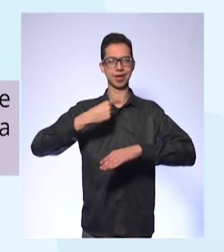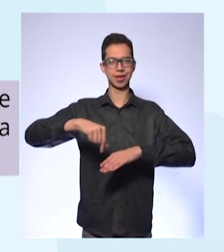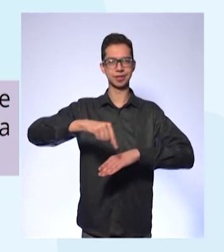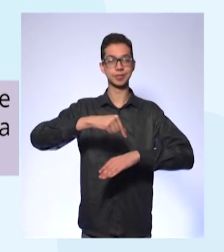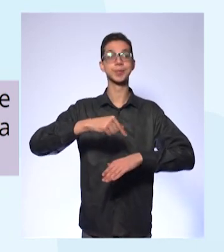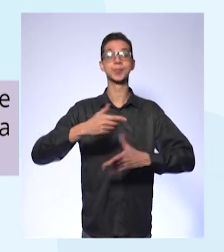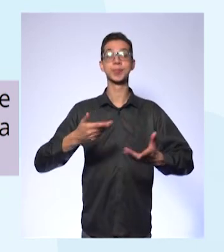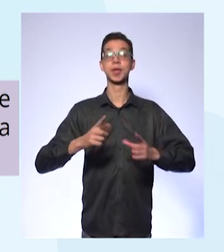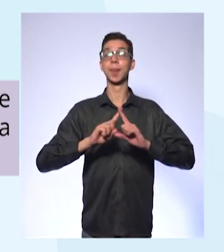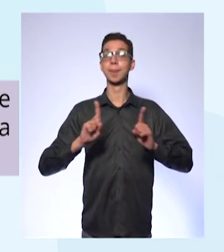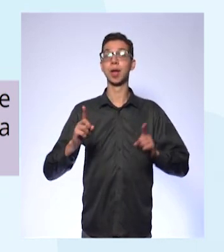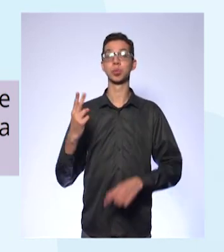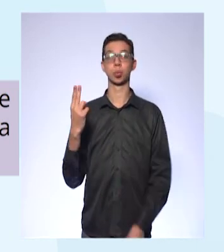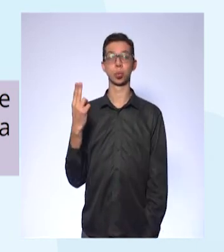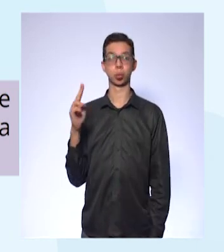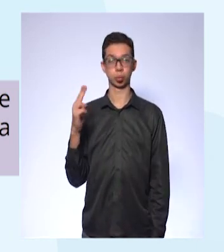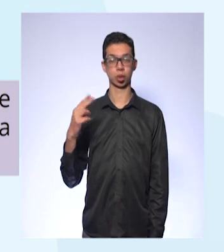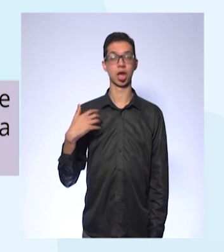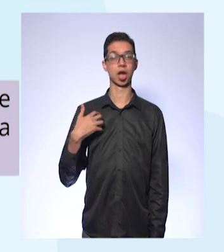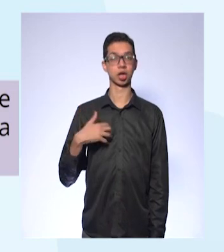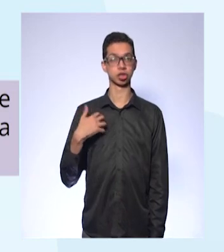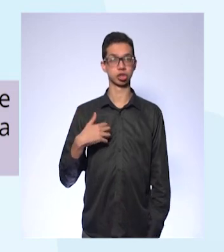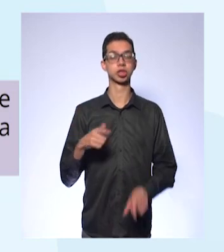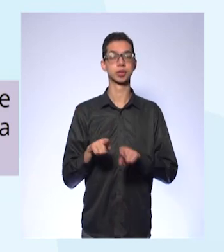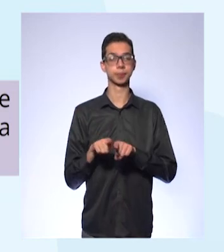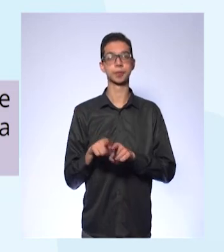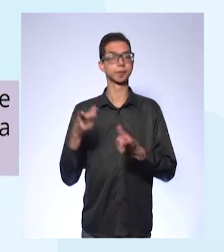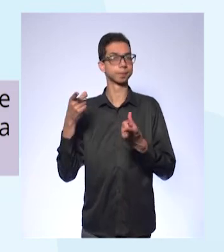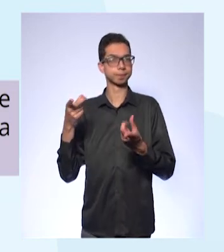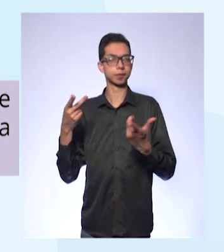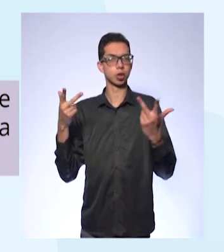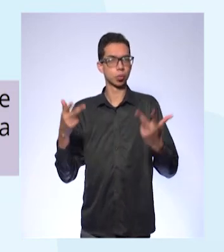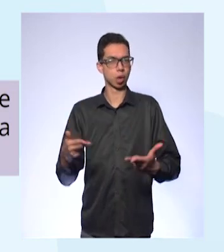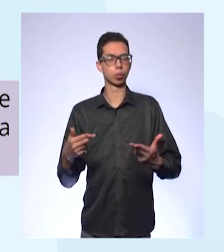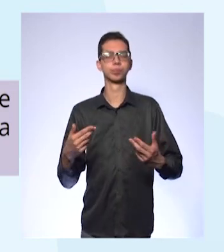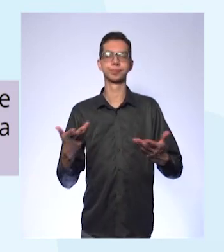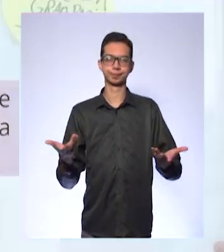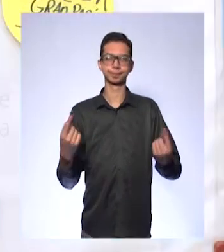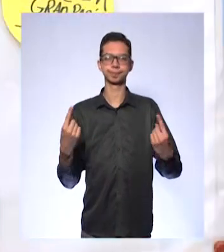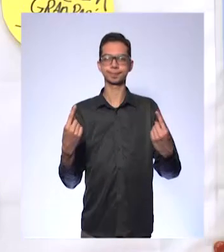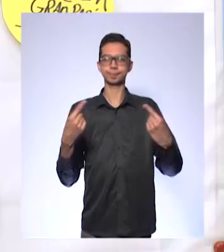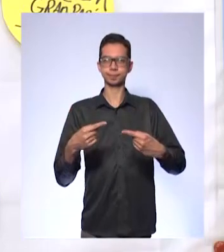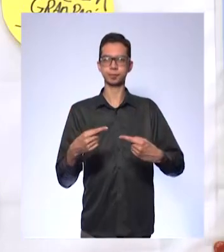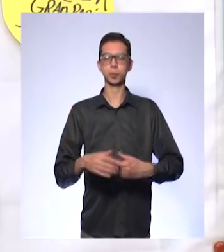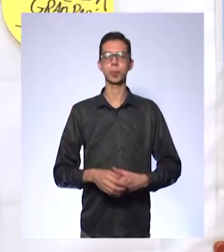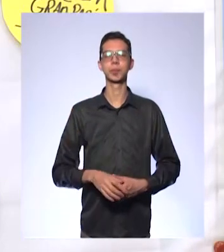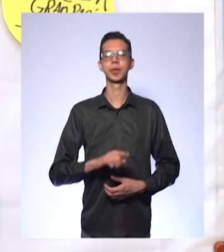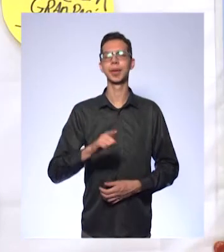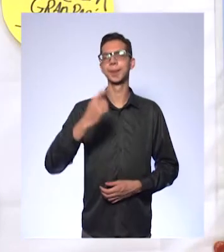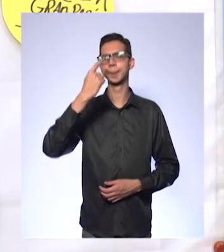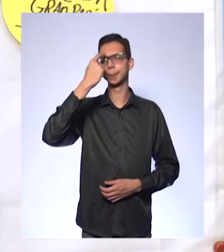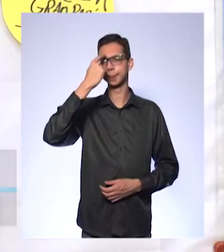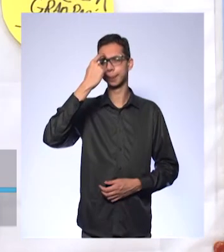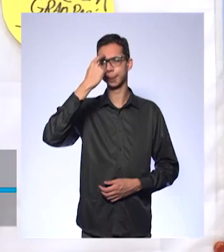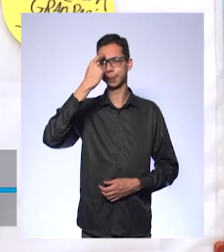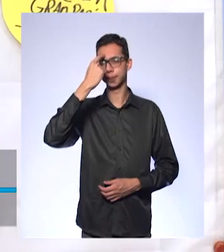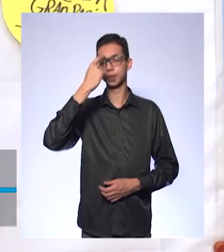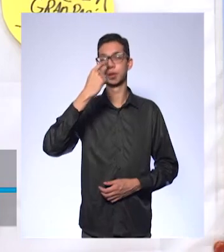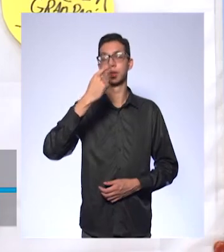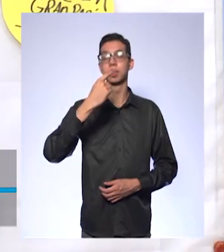da Argentina. Aí vocês pensam assim, ó, os estancieiros, eles não estavam